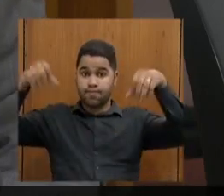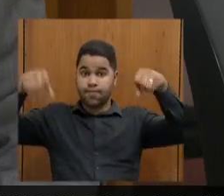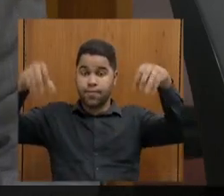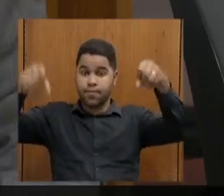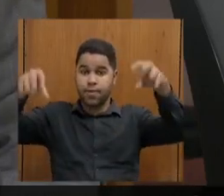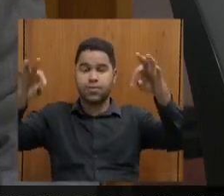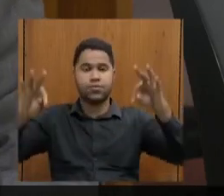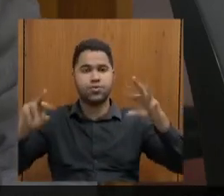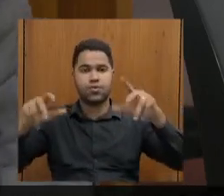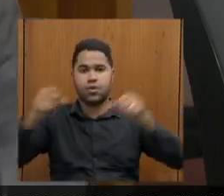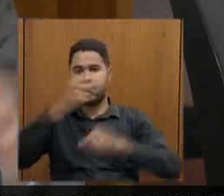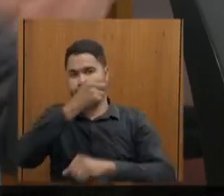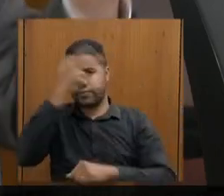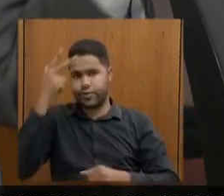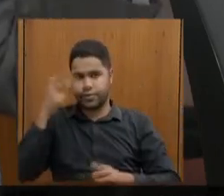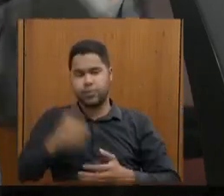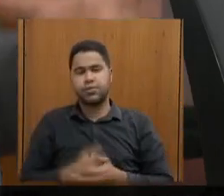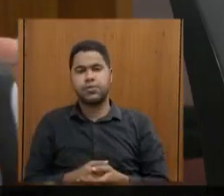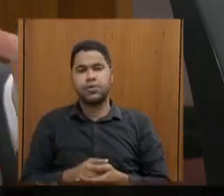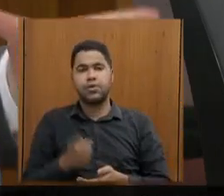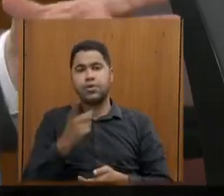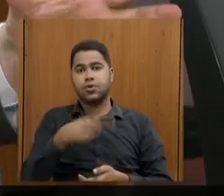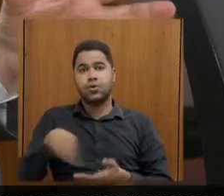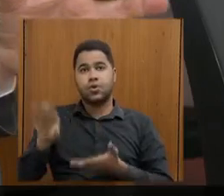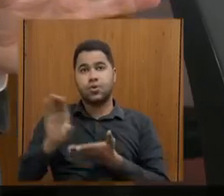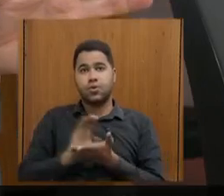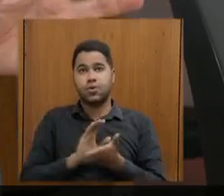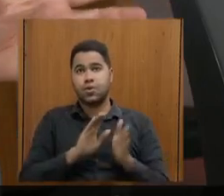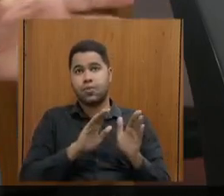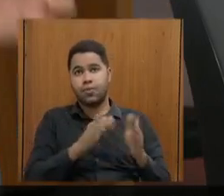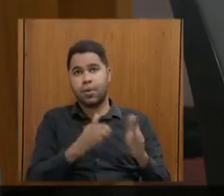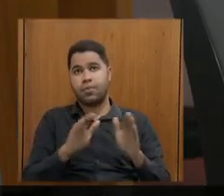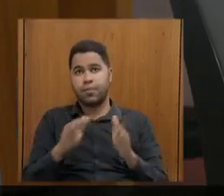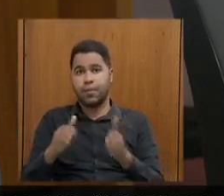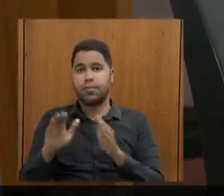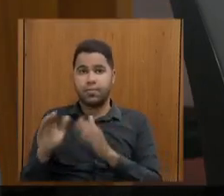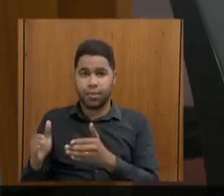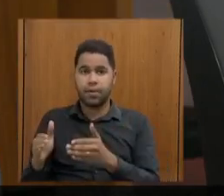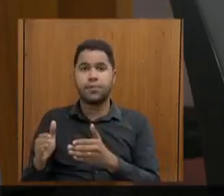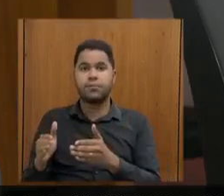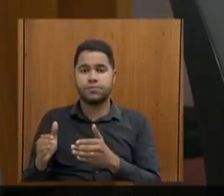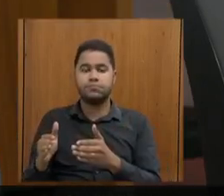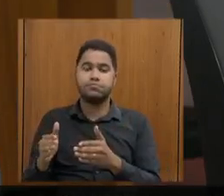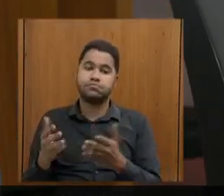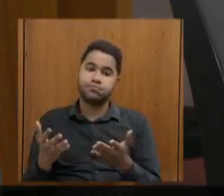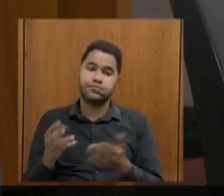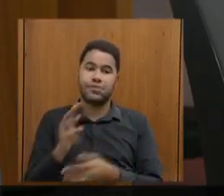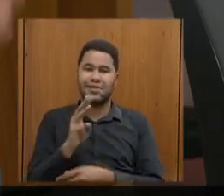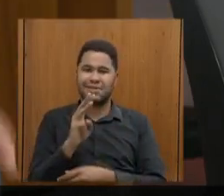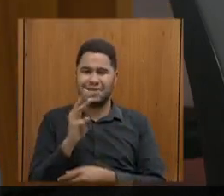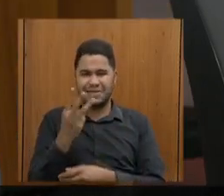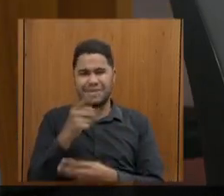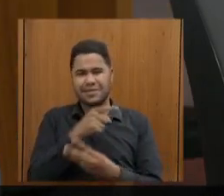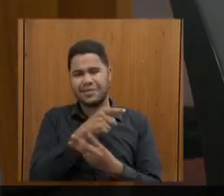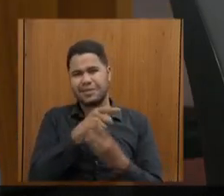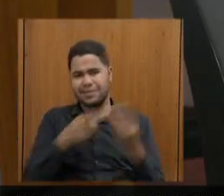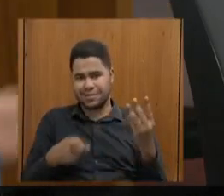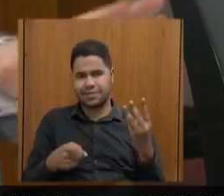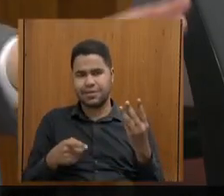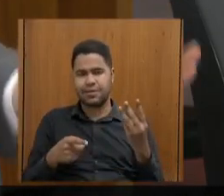também para todas as prefeituras então o nosso recurso da direcionado vão dizer para esses pelo menos esses três grandes